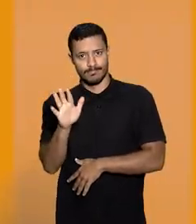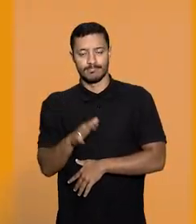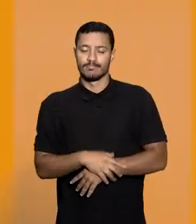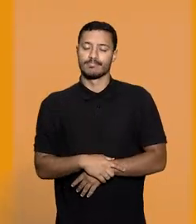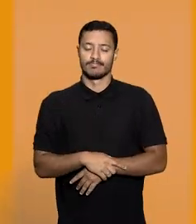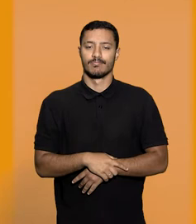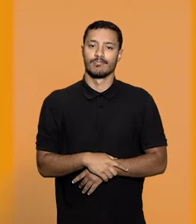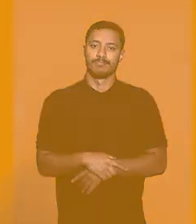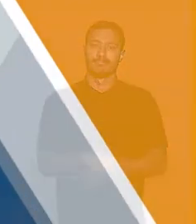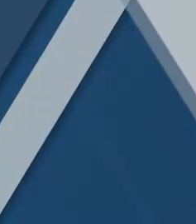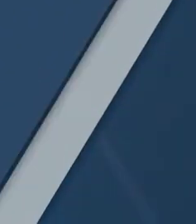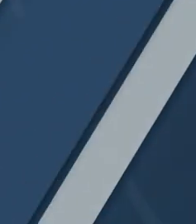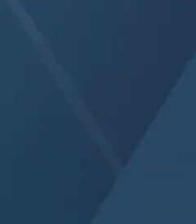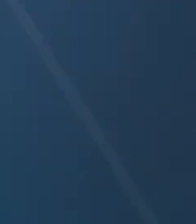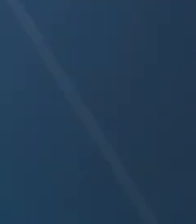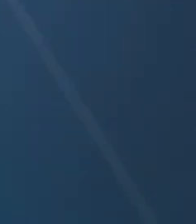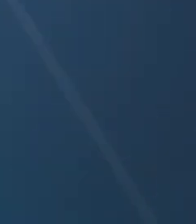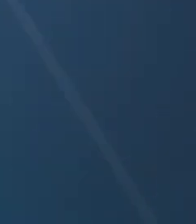Tchau,